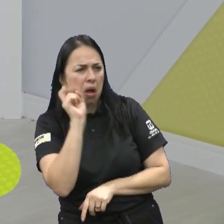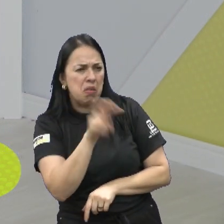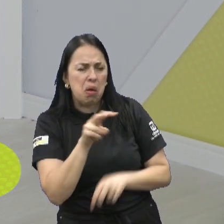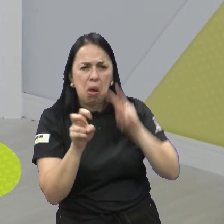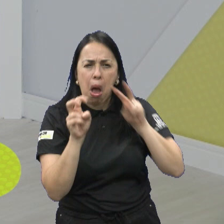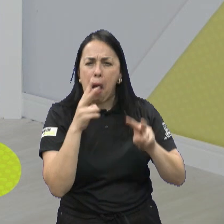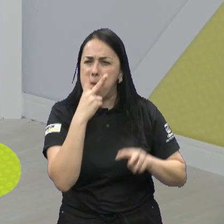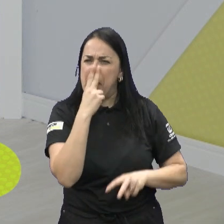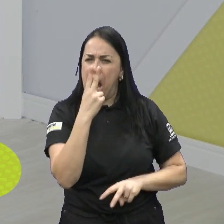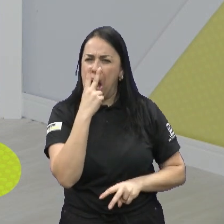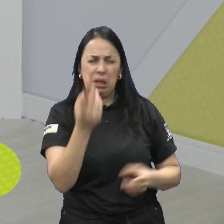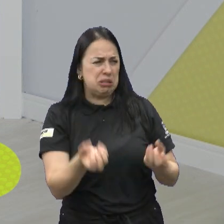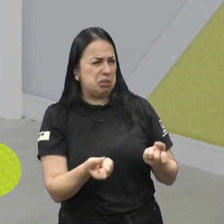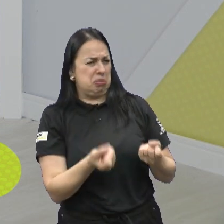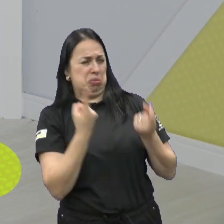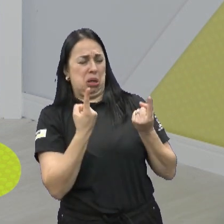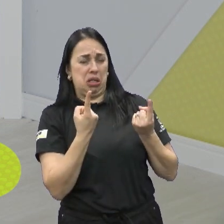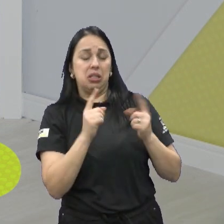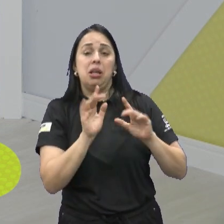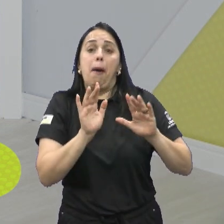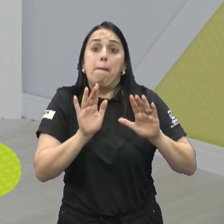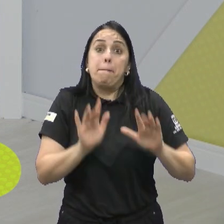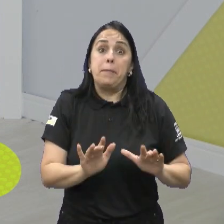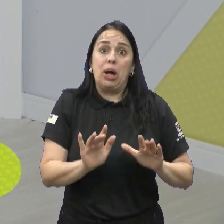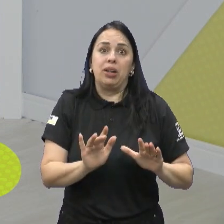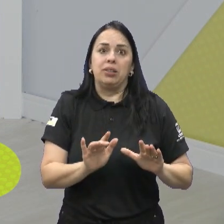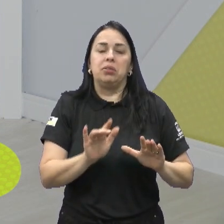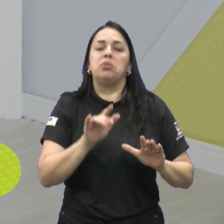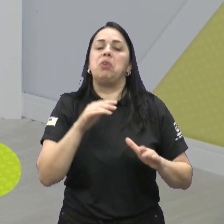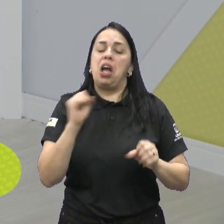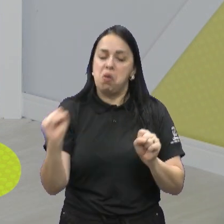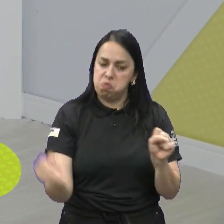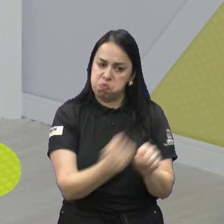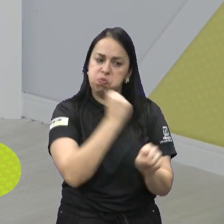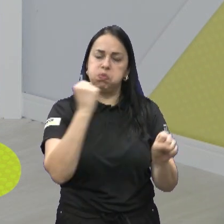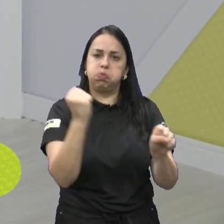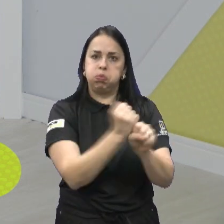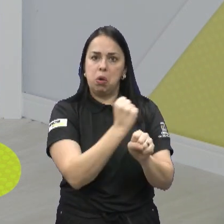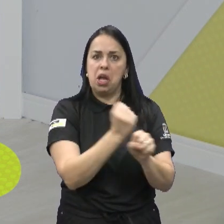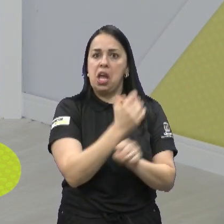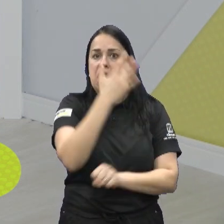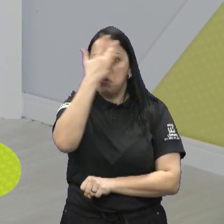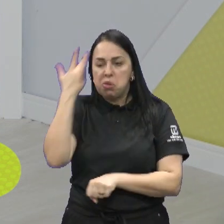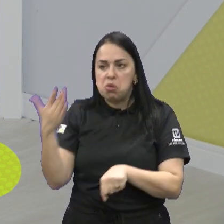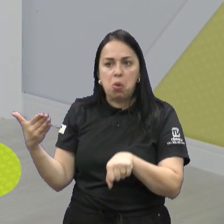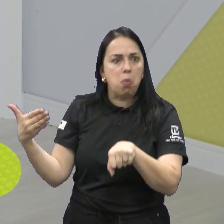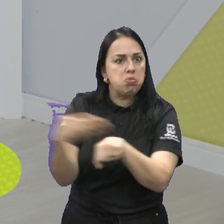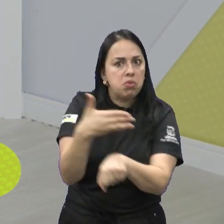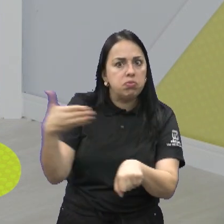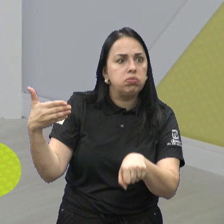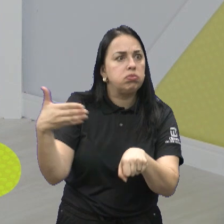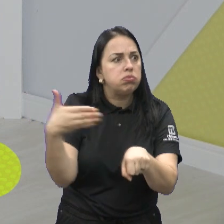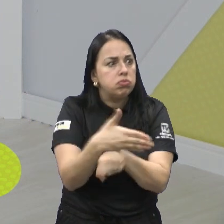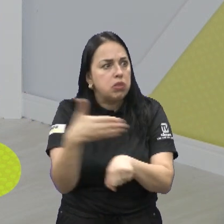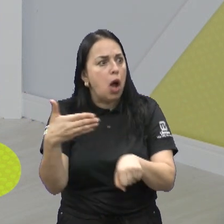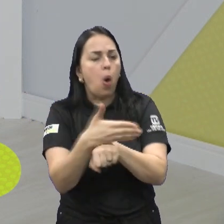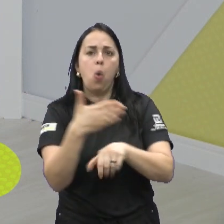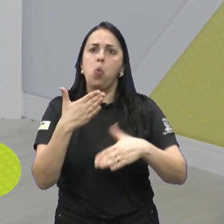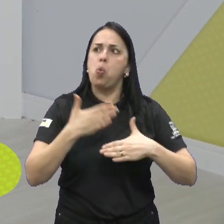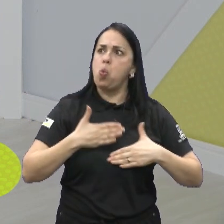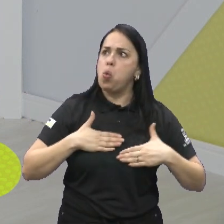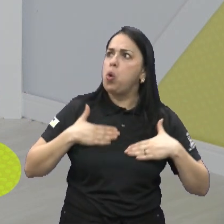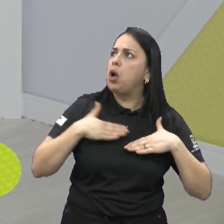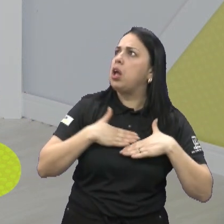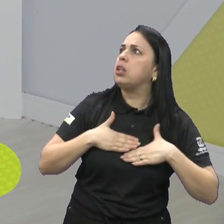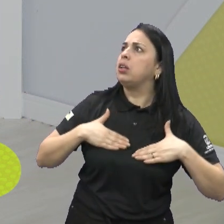grande monstro, aquele ginásio. Só que o ginásio foi construído, os torcedores começaram a frequentar o ginásio, gostaram do ginásio e